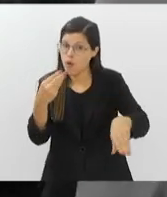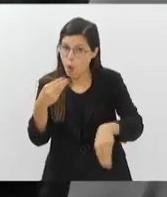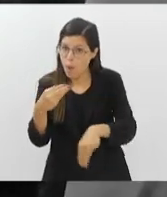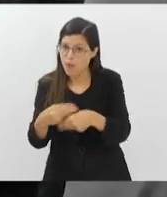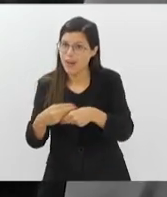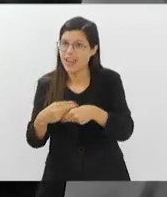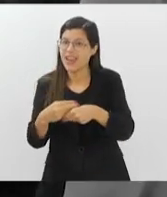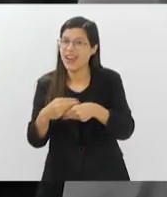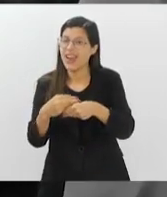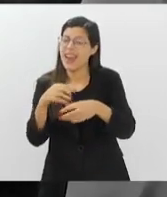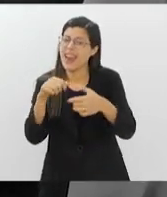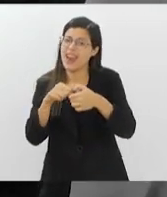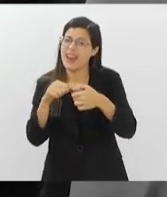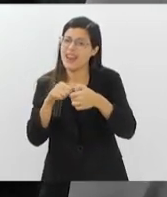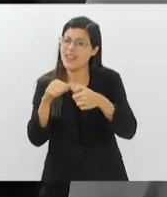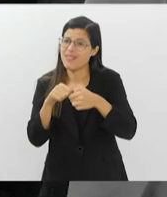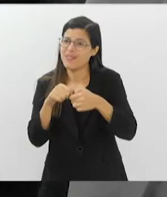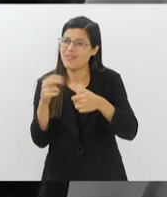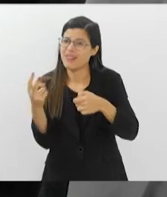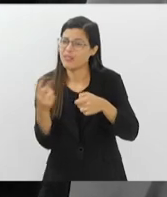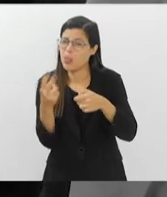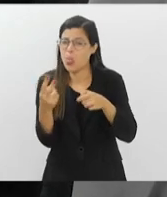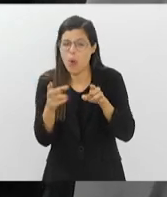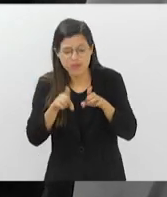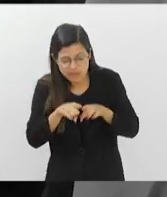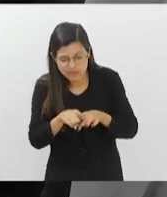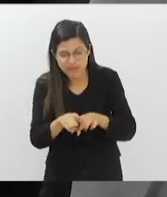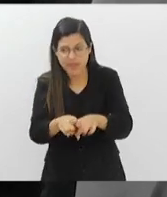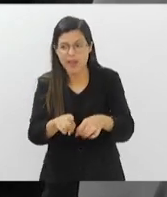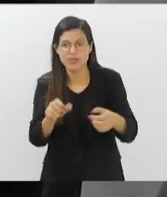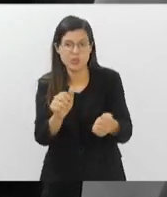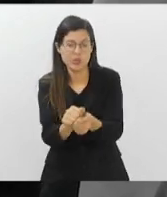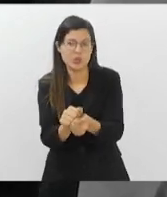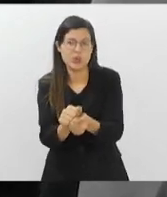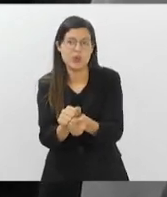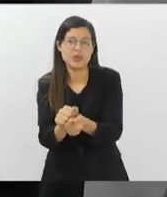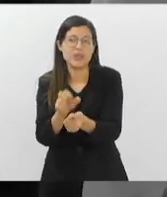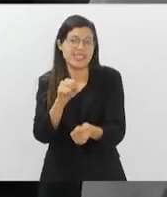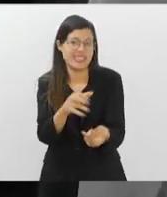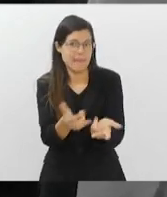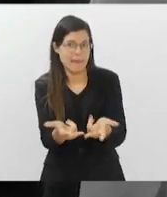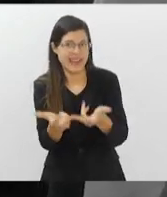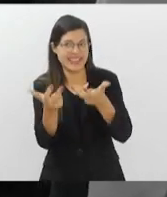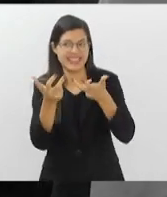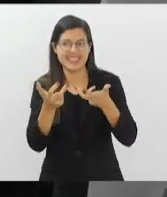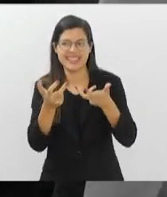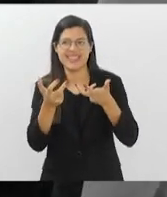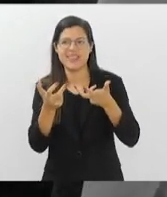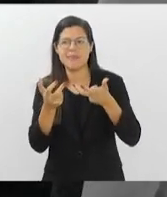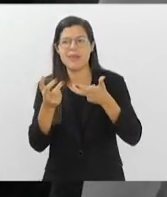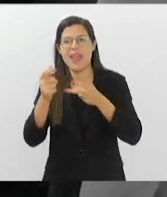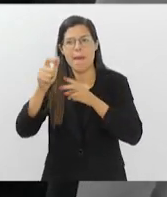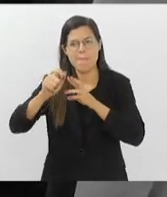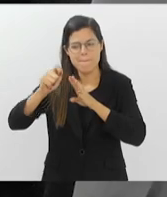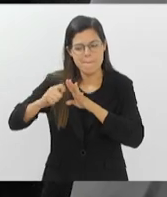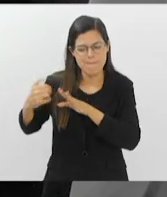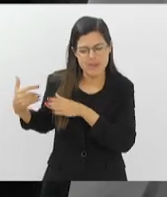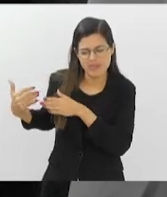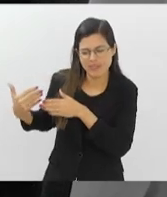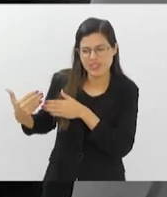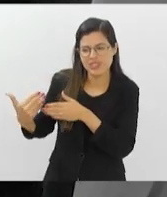faz associado. Testosterona, evidentemente, se o senhor observar, de uns meses para cá,